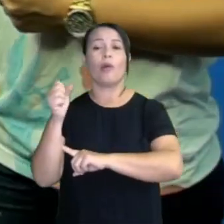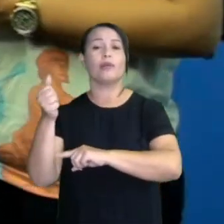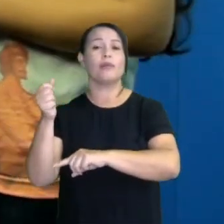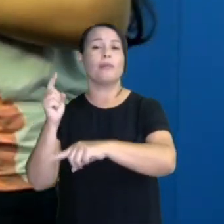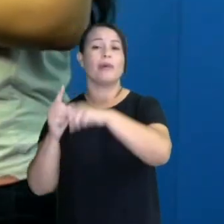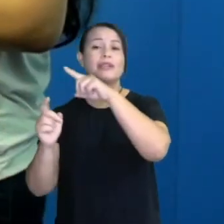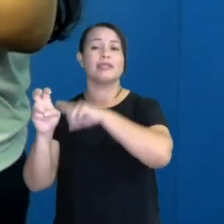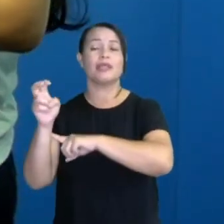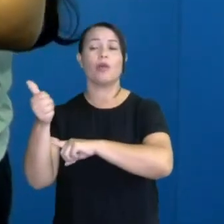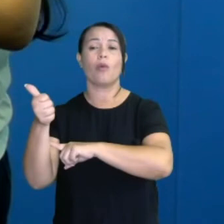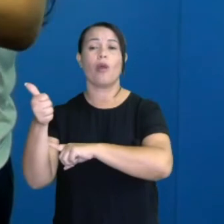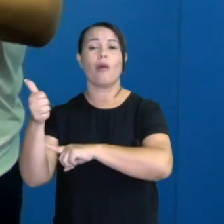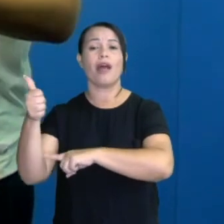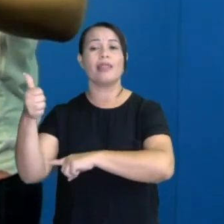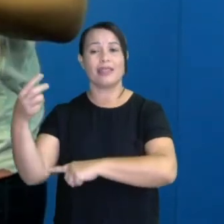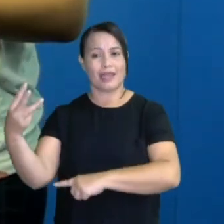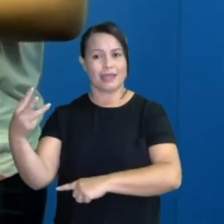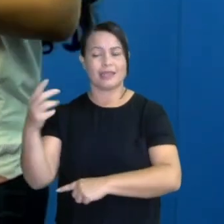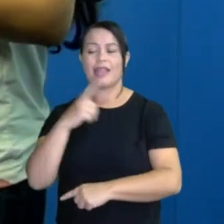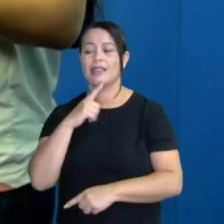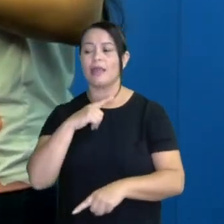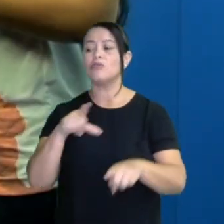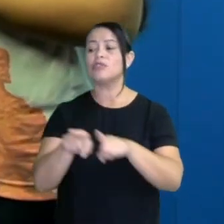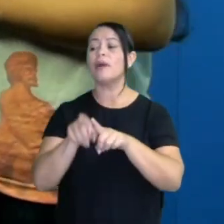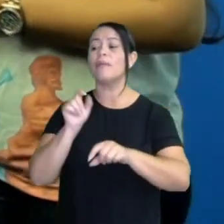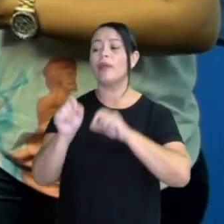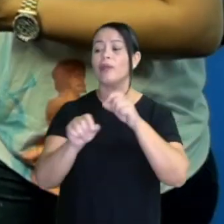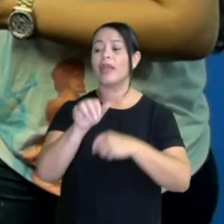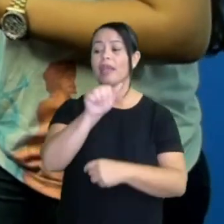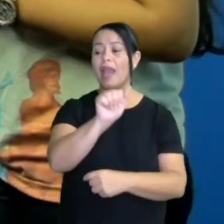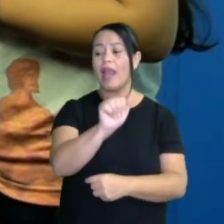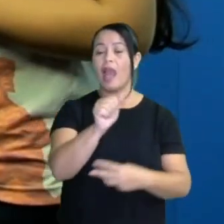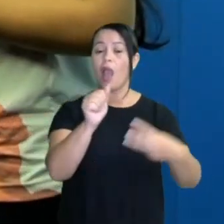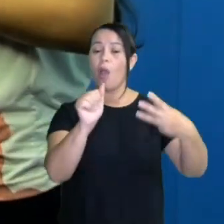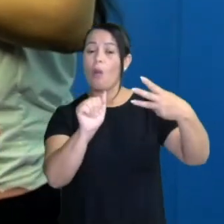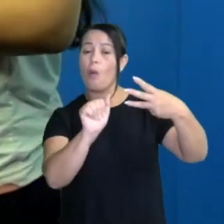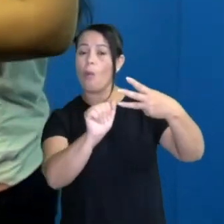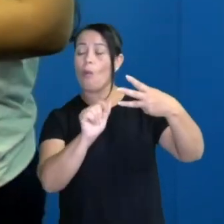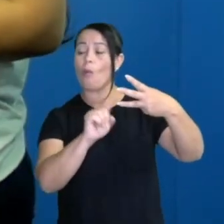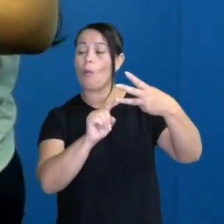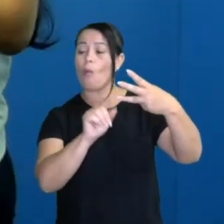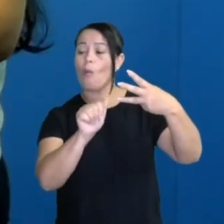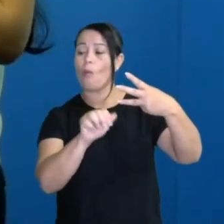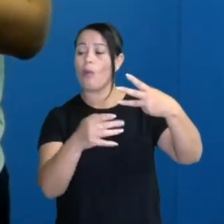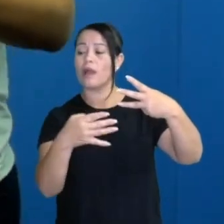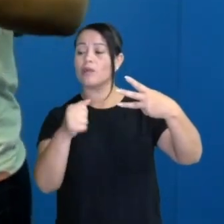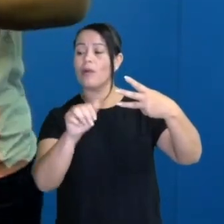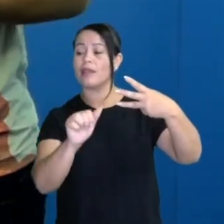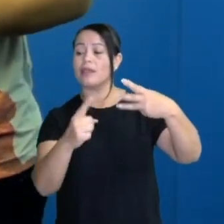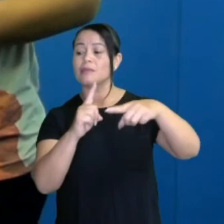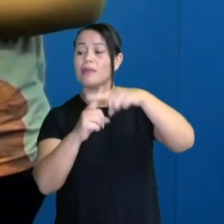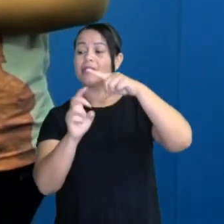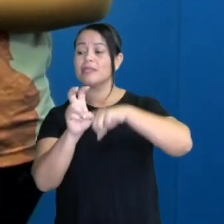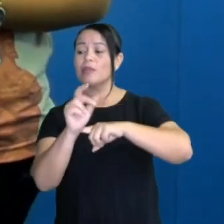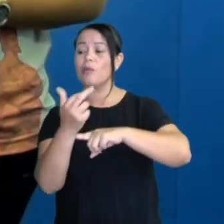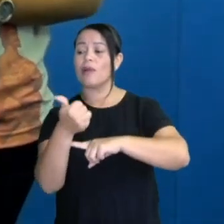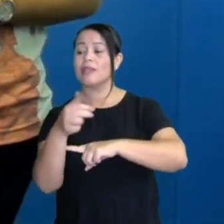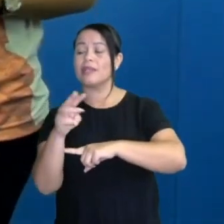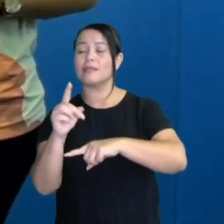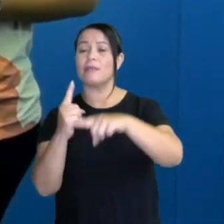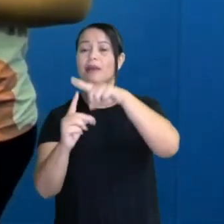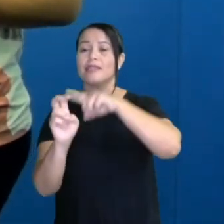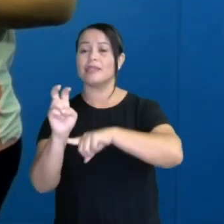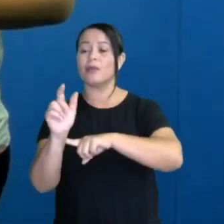13. Onde também nós temos A4 igual a A3 mais 5 igual a 13 mais 5, que foi igual